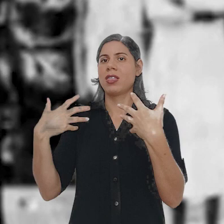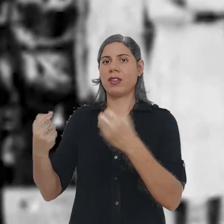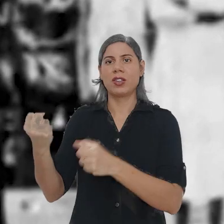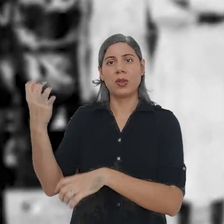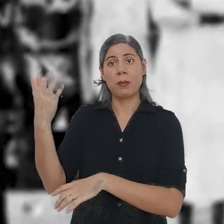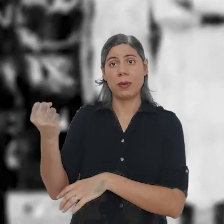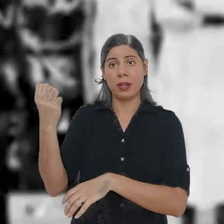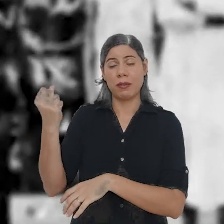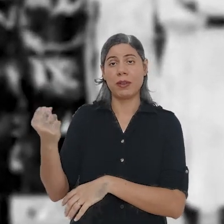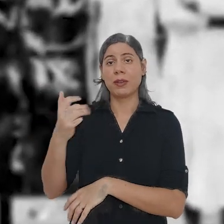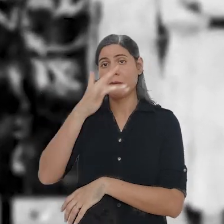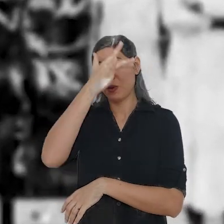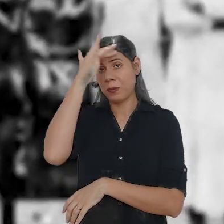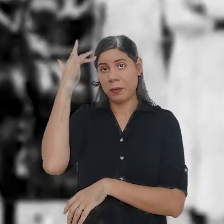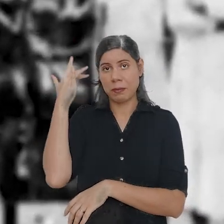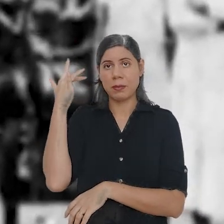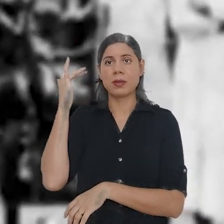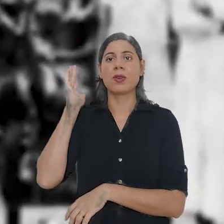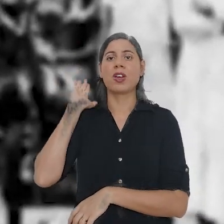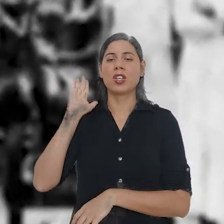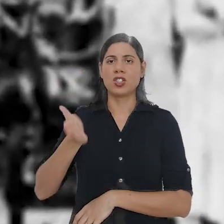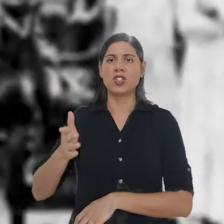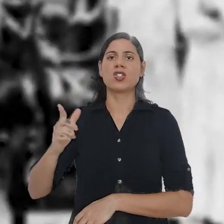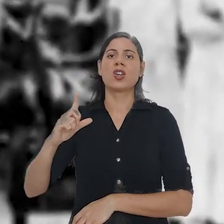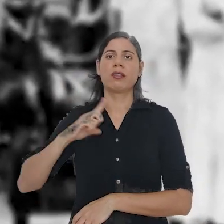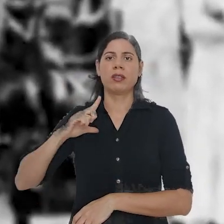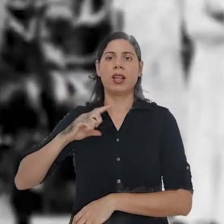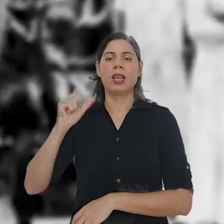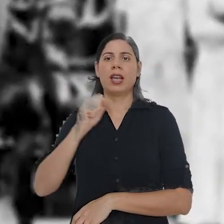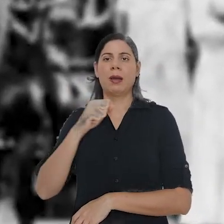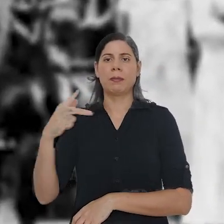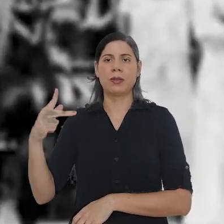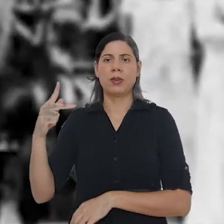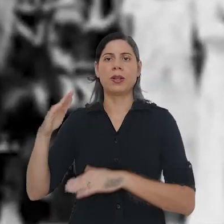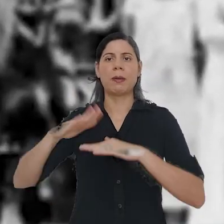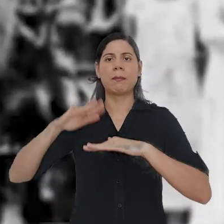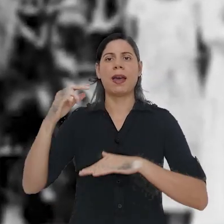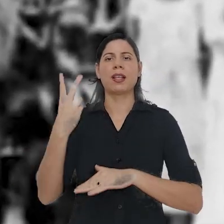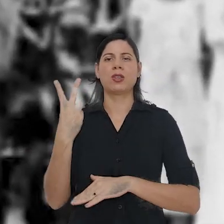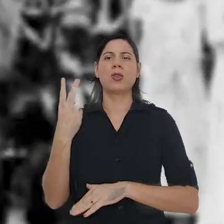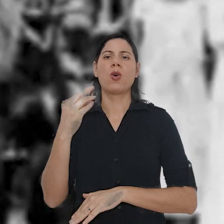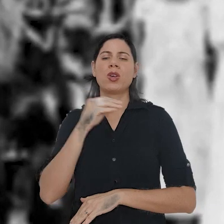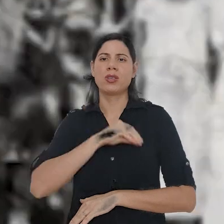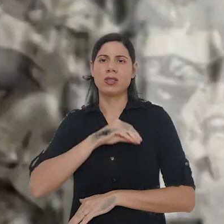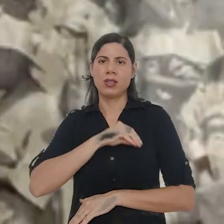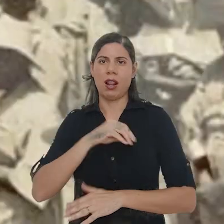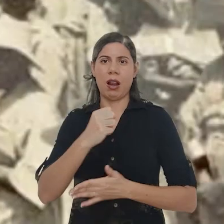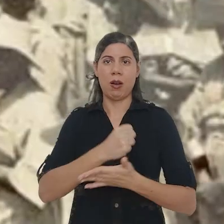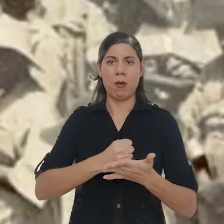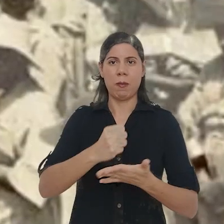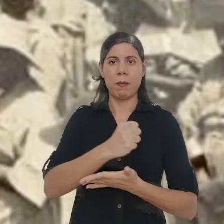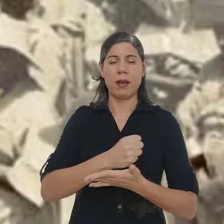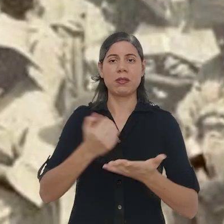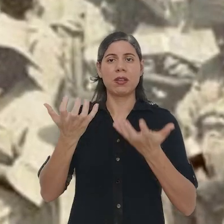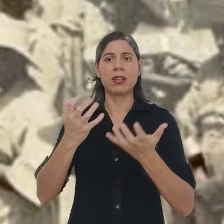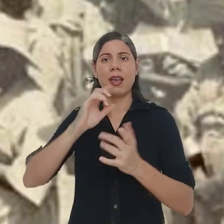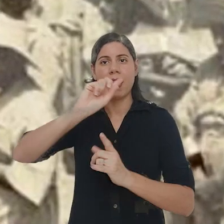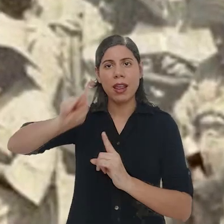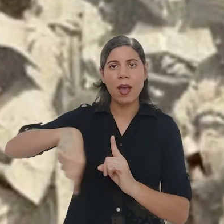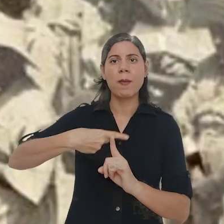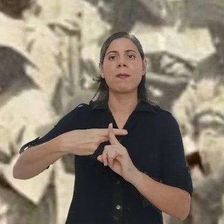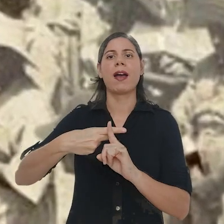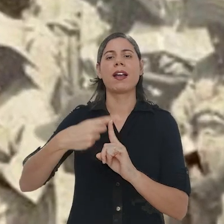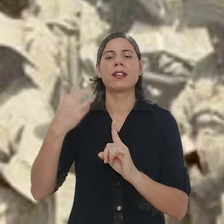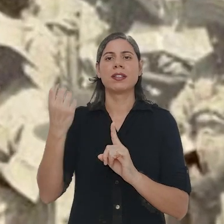uma dependente de soldado da borracha, que já possuía a aposentadoria superior a 2 salários mínimos, pretendia